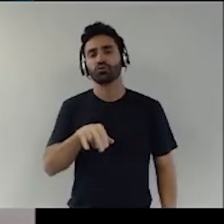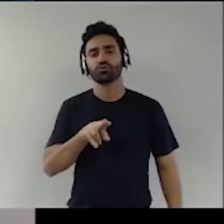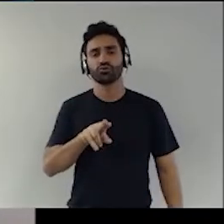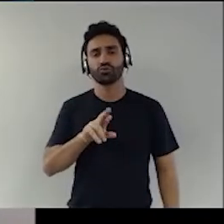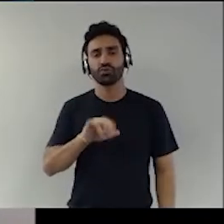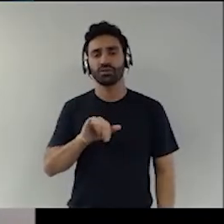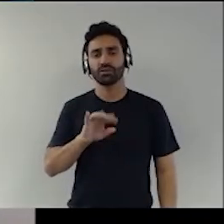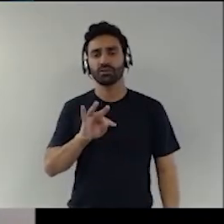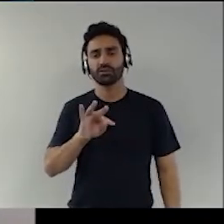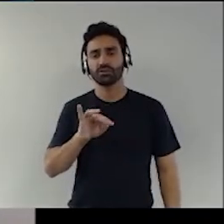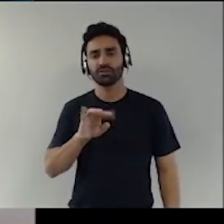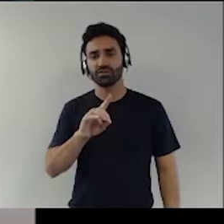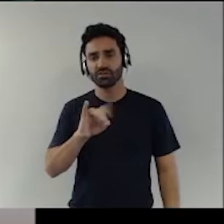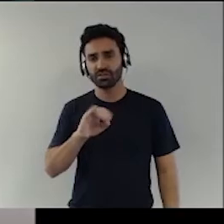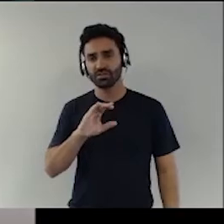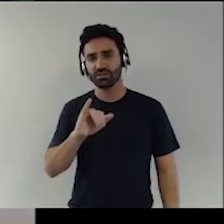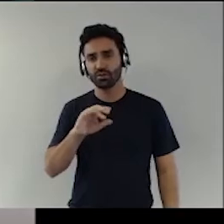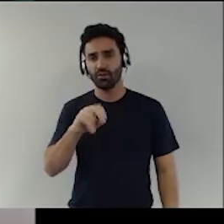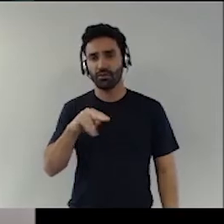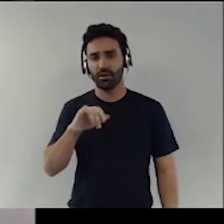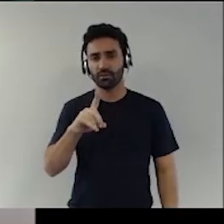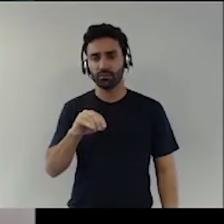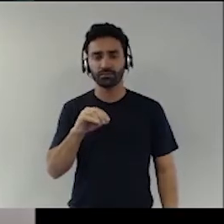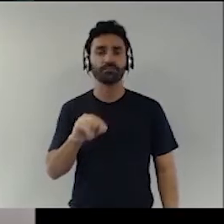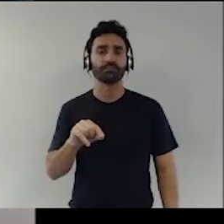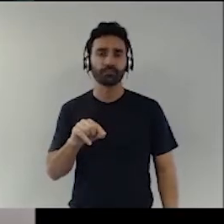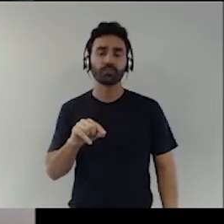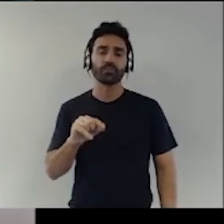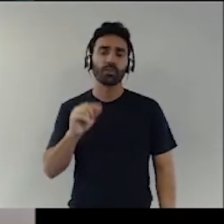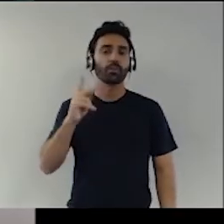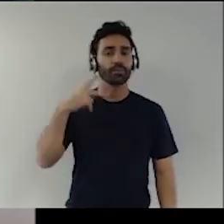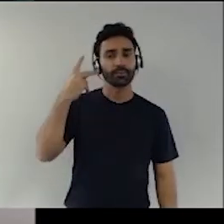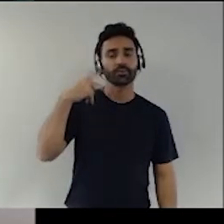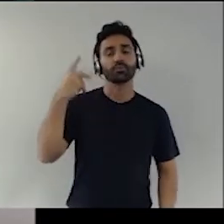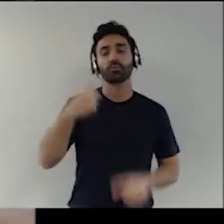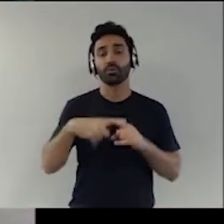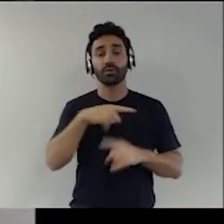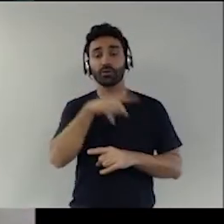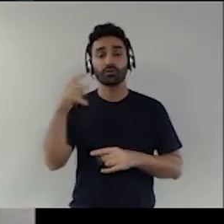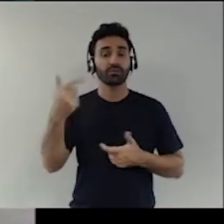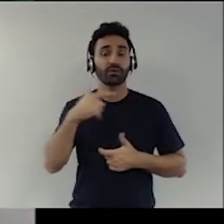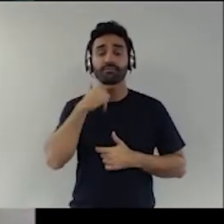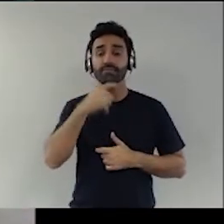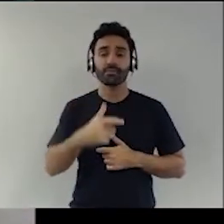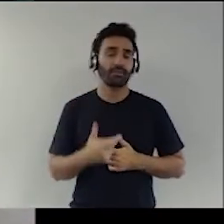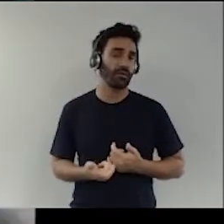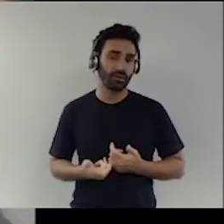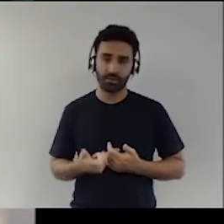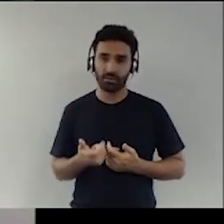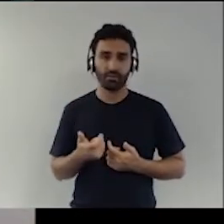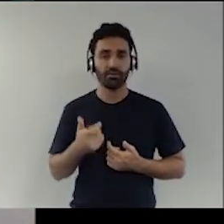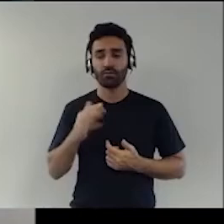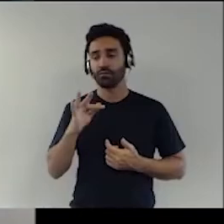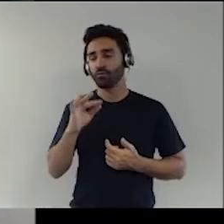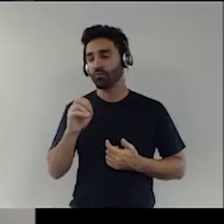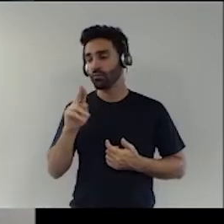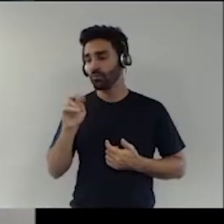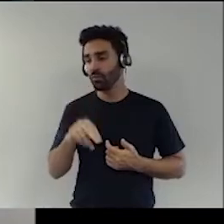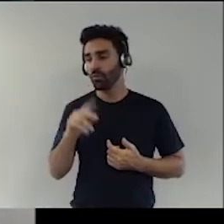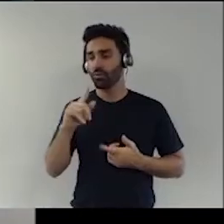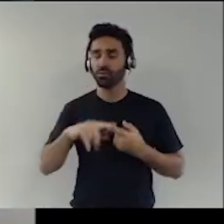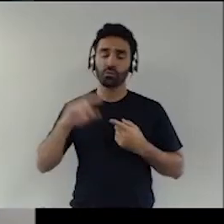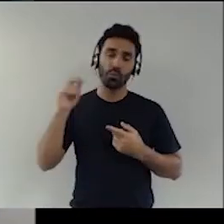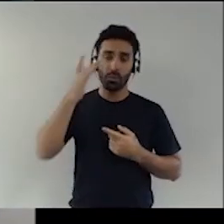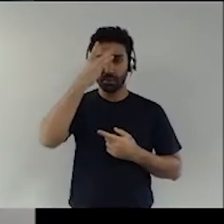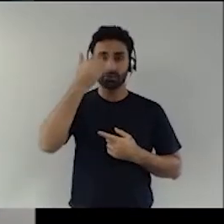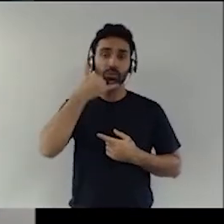que é inegável, de não poder ser atendida por juiz, por promotor, porque não tem ninguém, nem no fórum, nem no telefone, que é o de